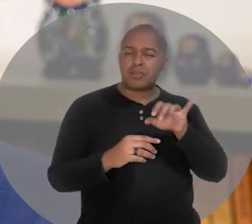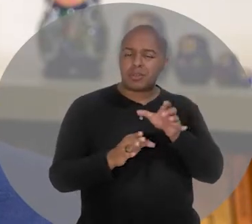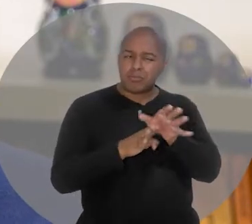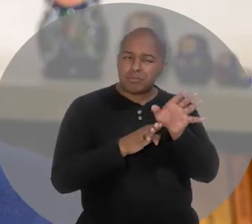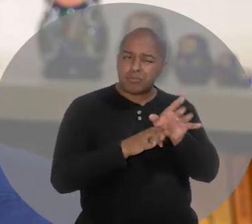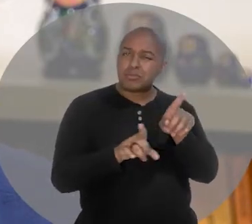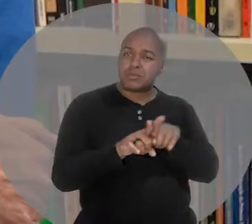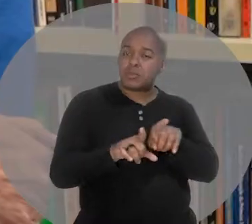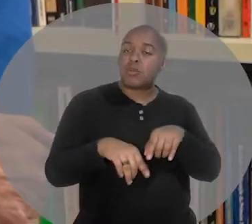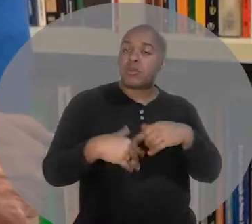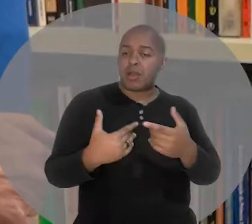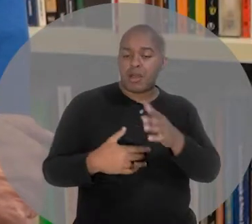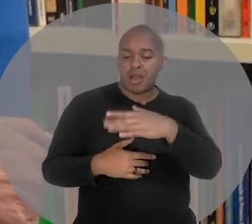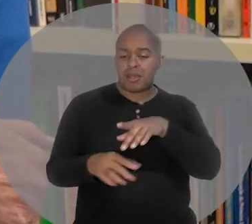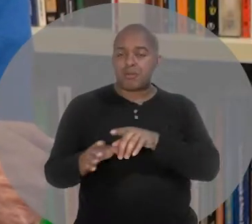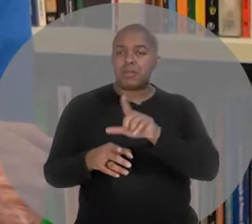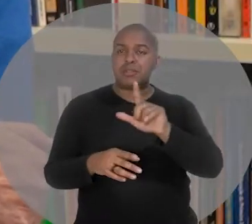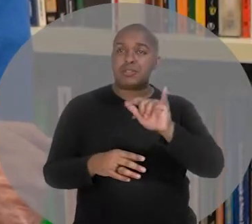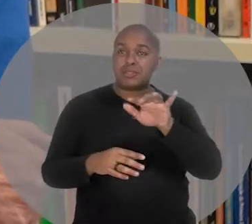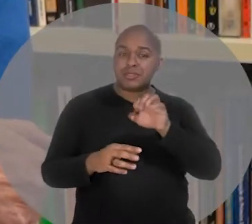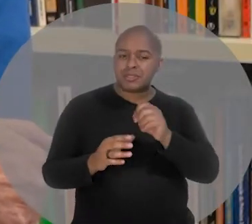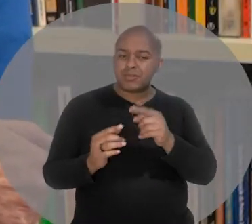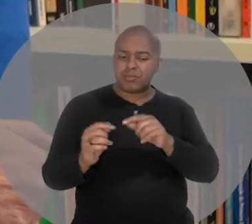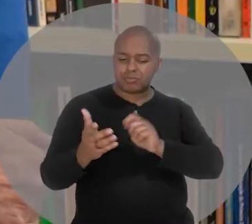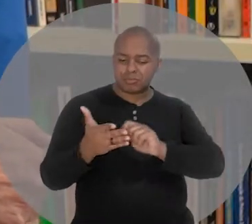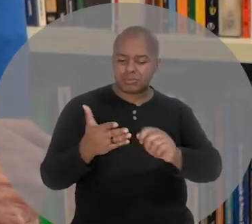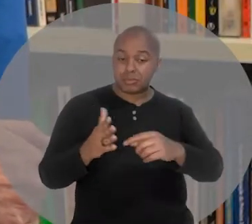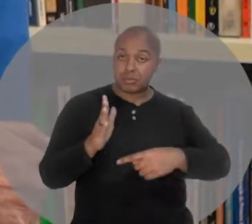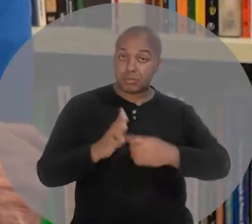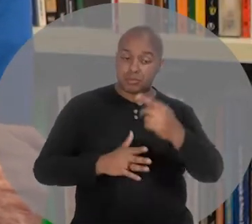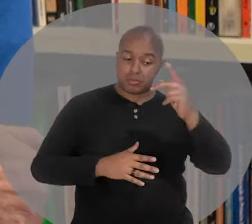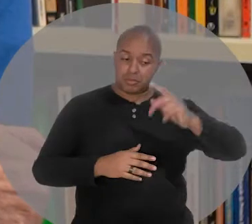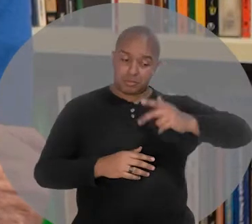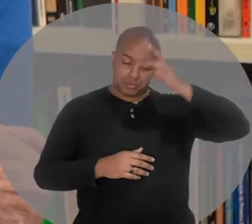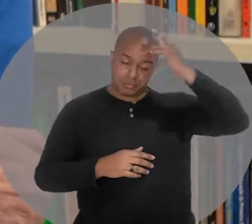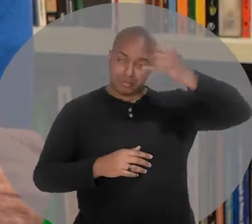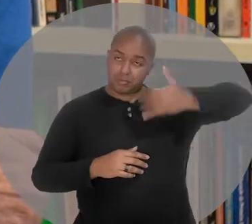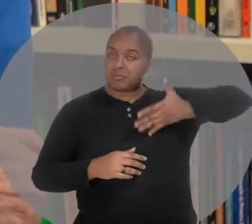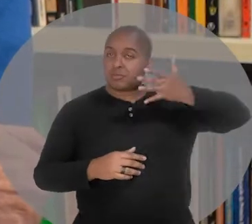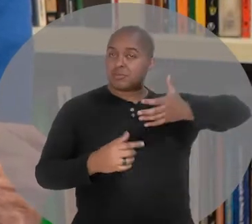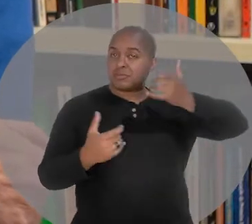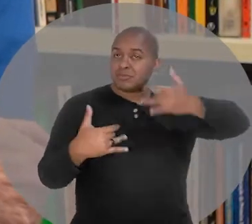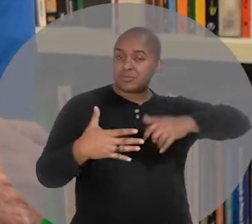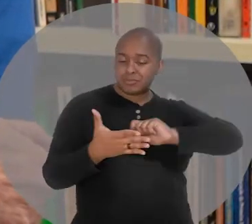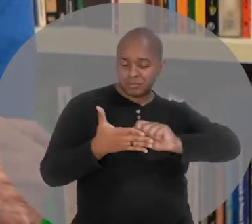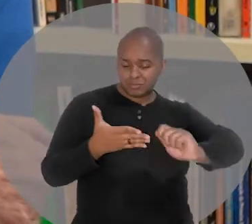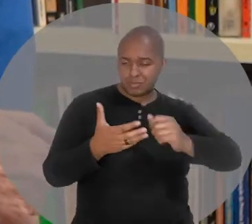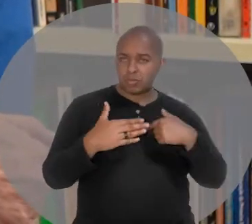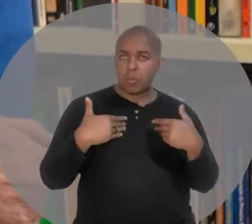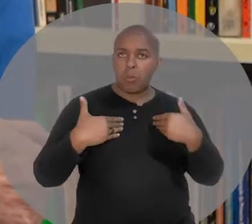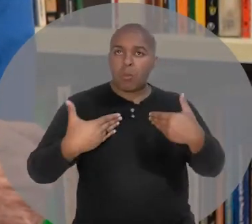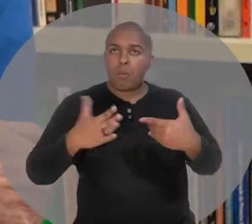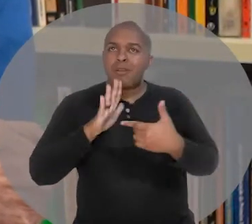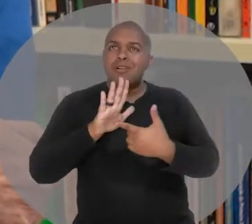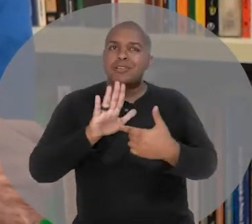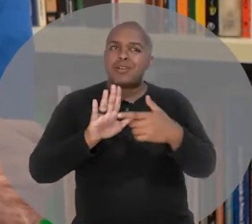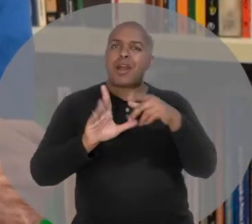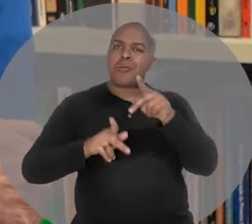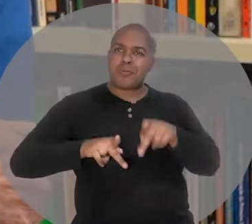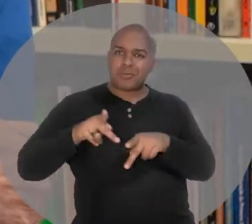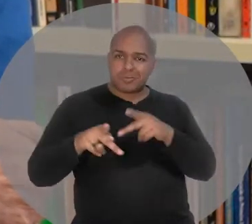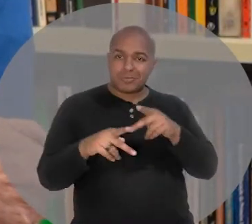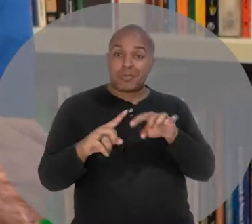que orientou, quanto da parte da Lígia, de escrever em primeira pessoa, né? E se expor